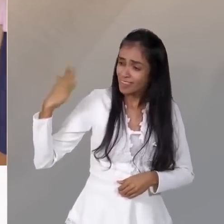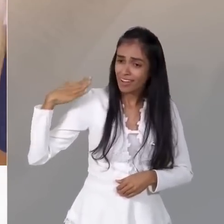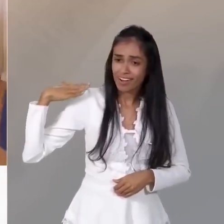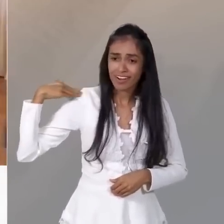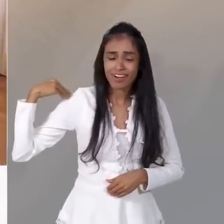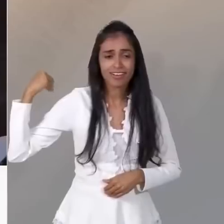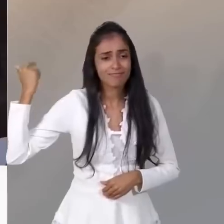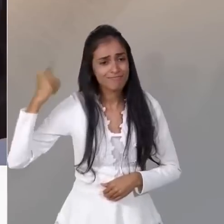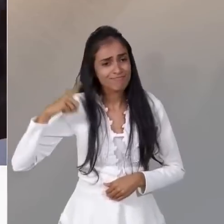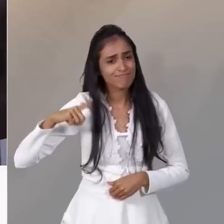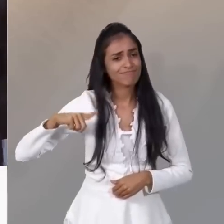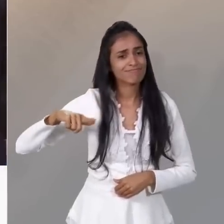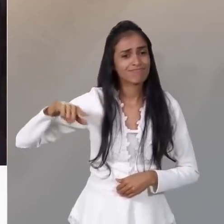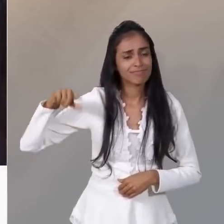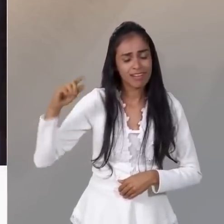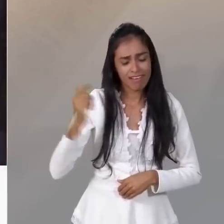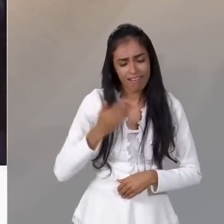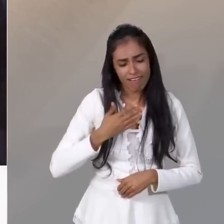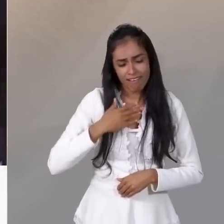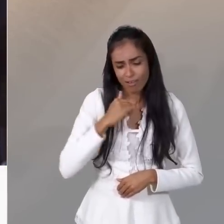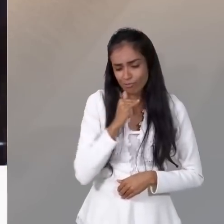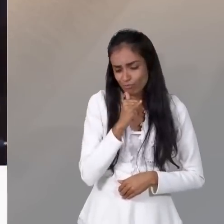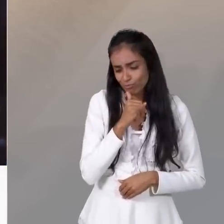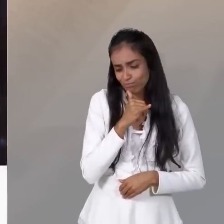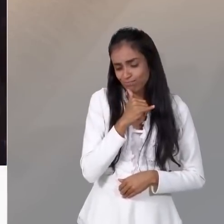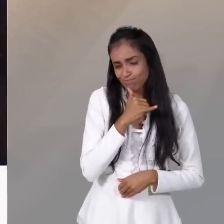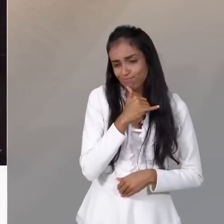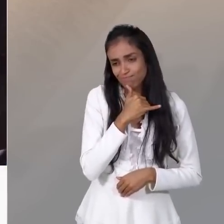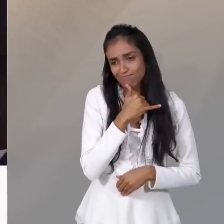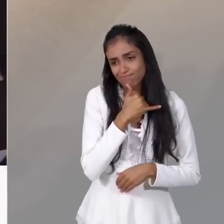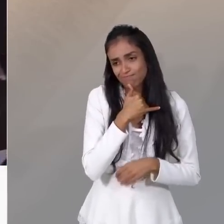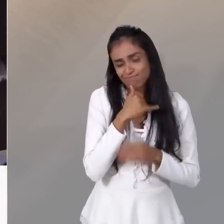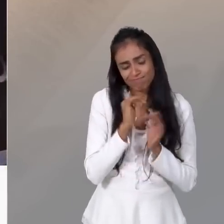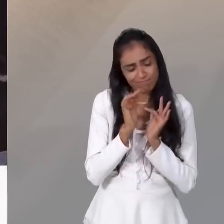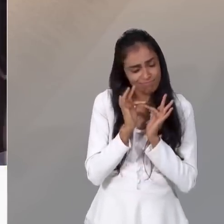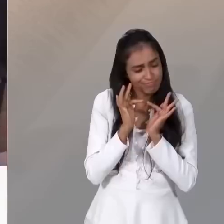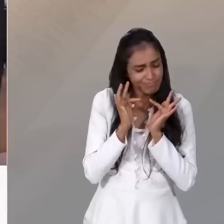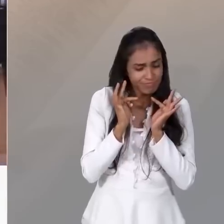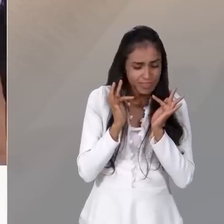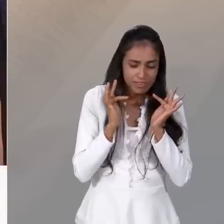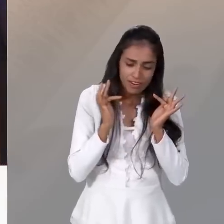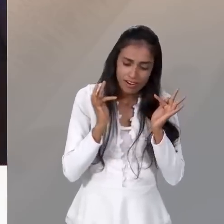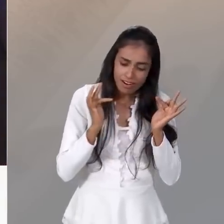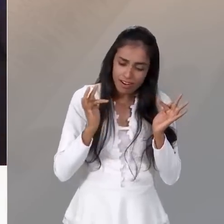tantas que eu triste humilhado,